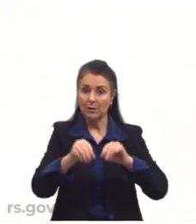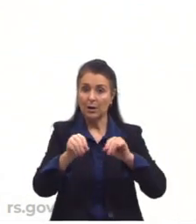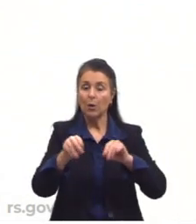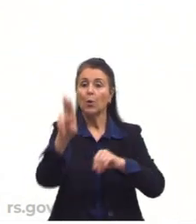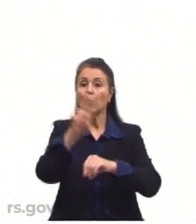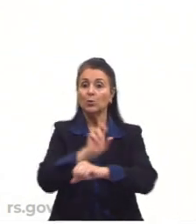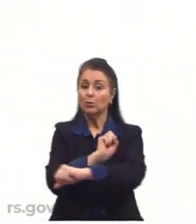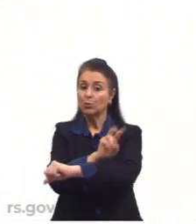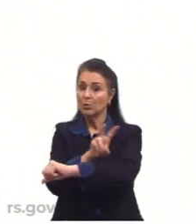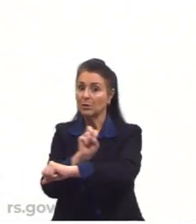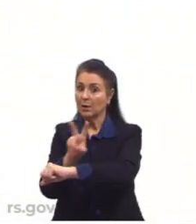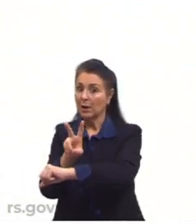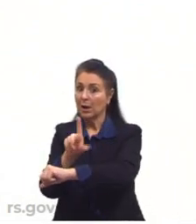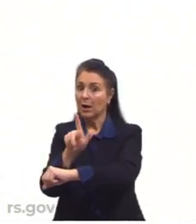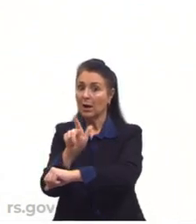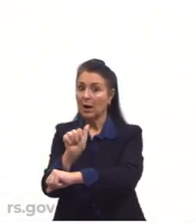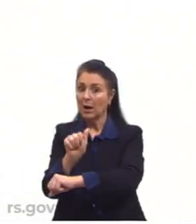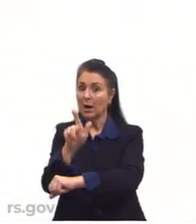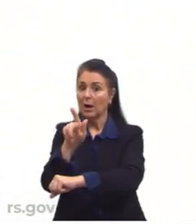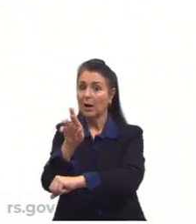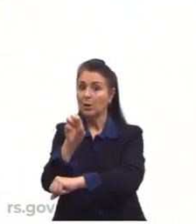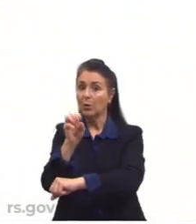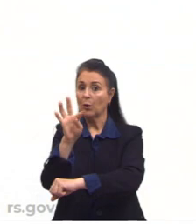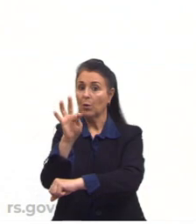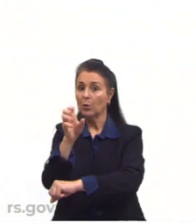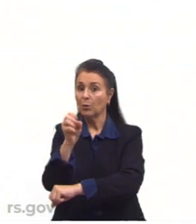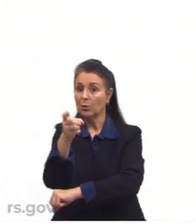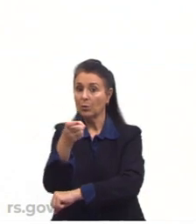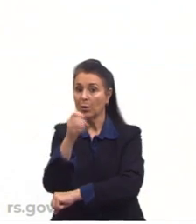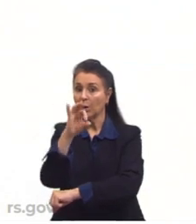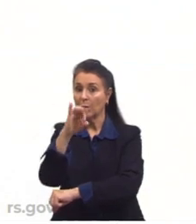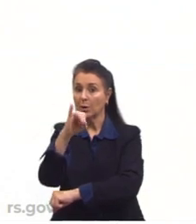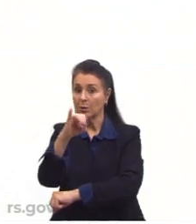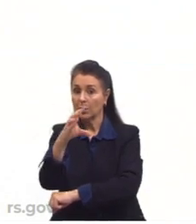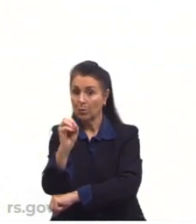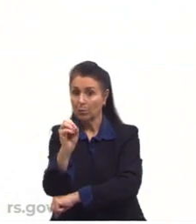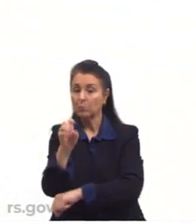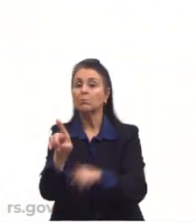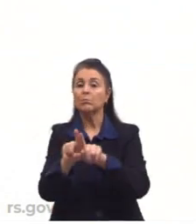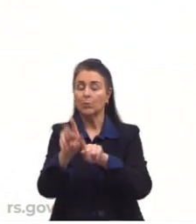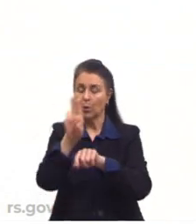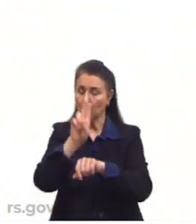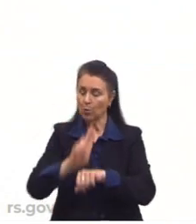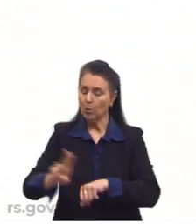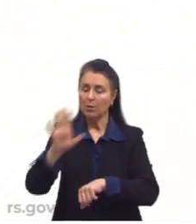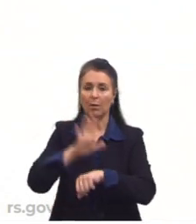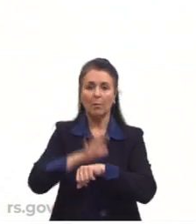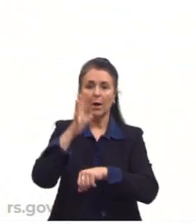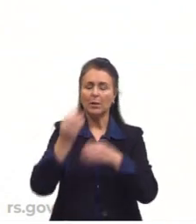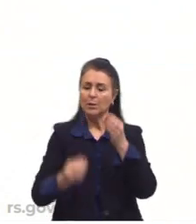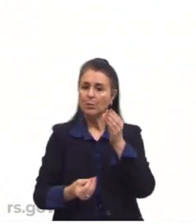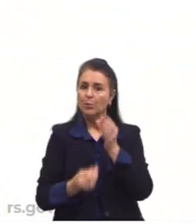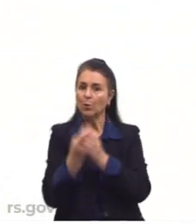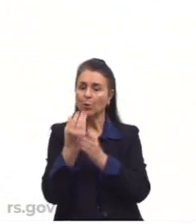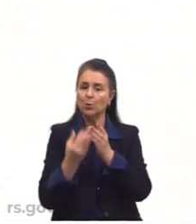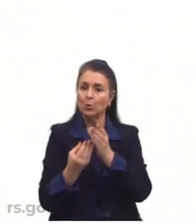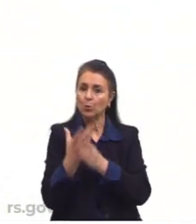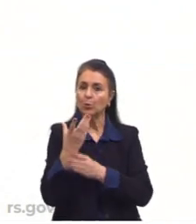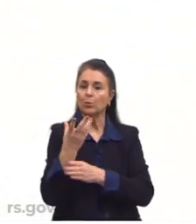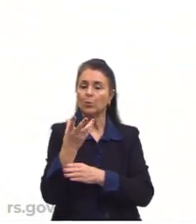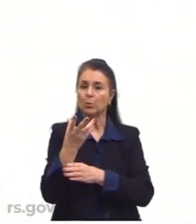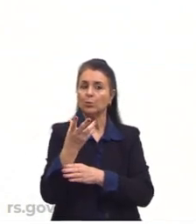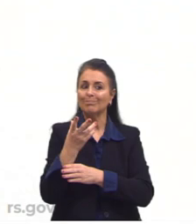agrotóxicos não é a utilização desse desses produtos aí voltados à